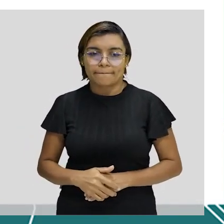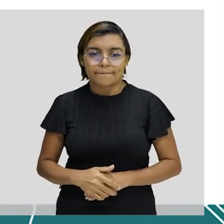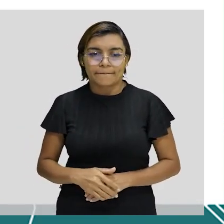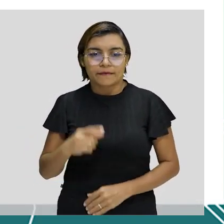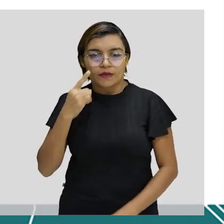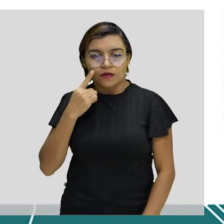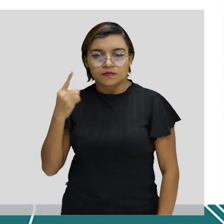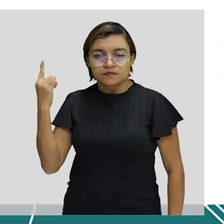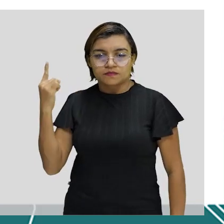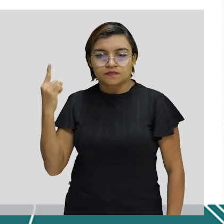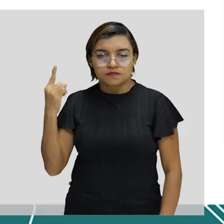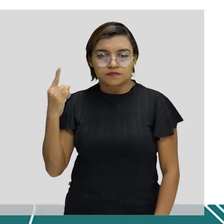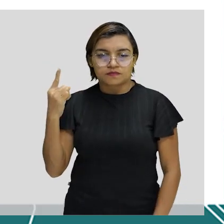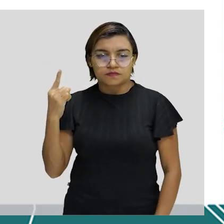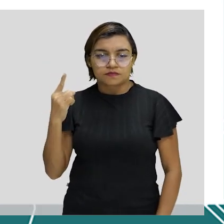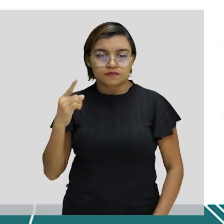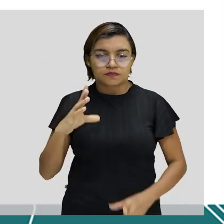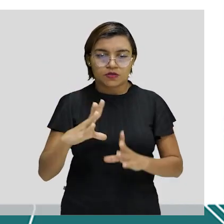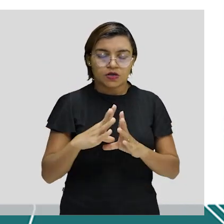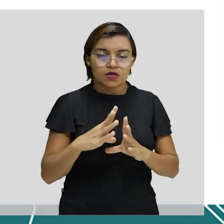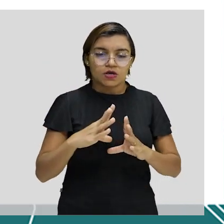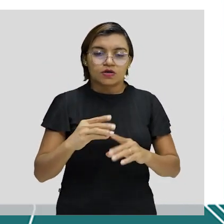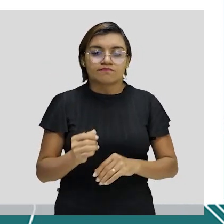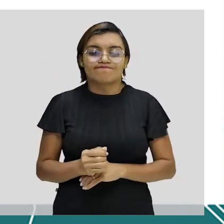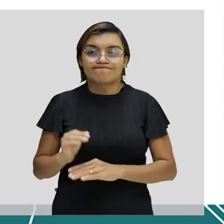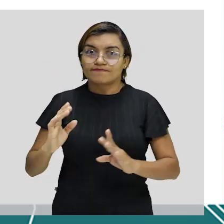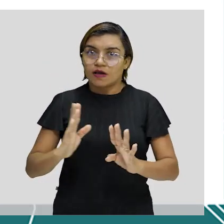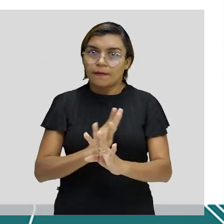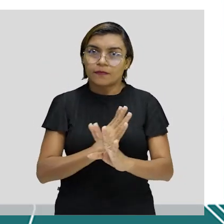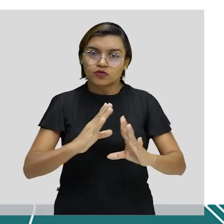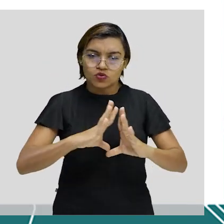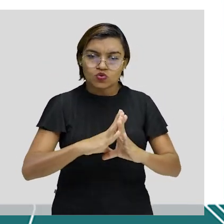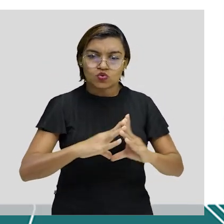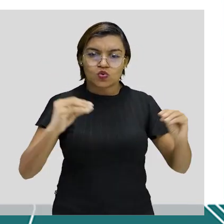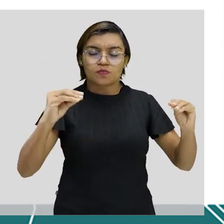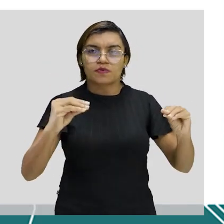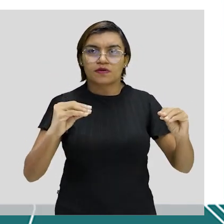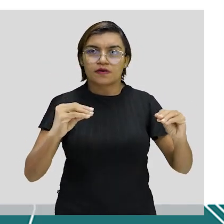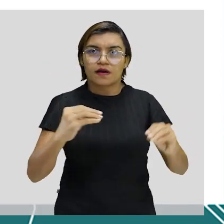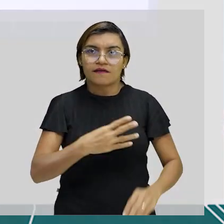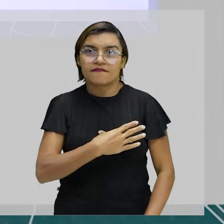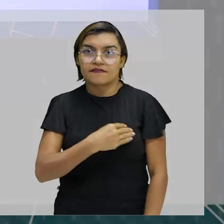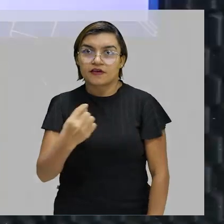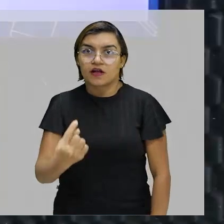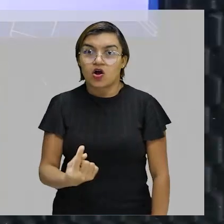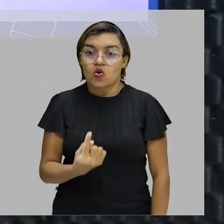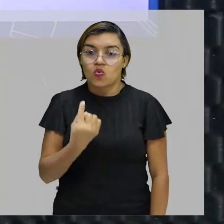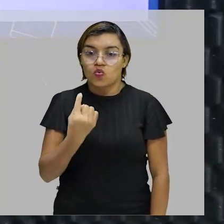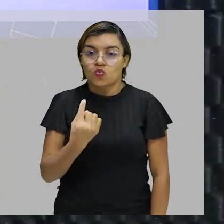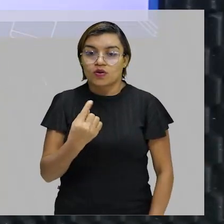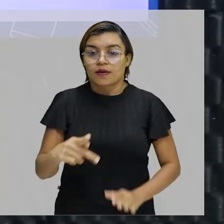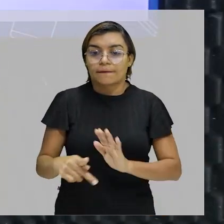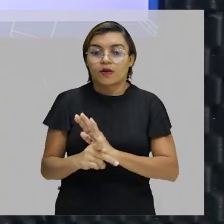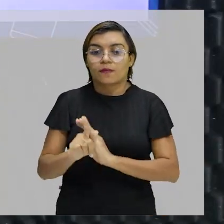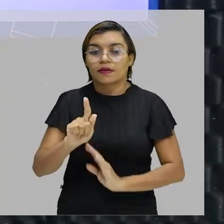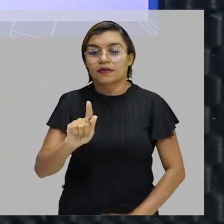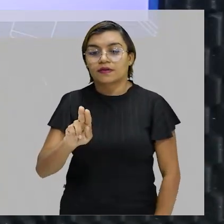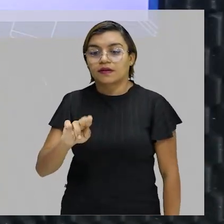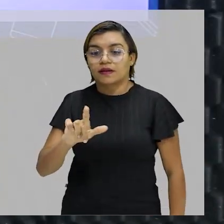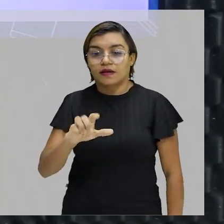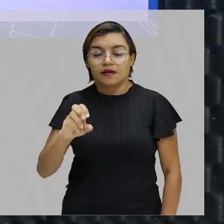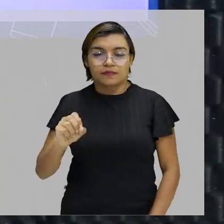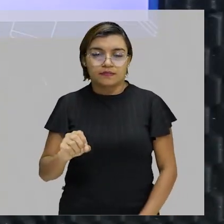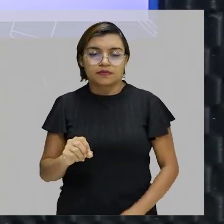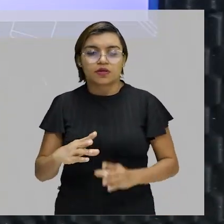Sumia na multidão a única filha do Guilherme. Ó, sumia.